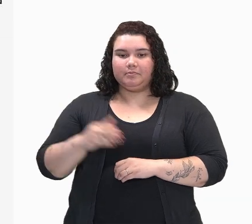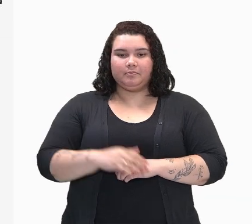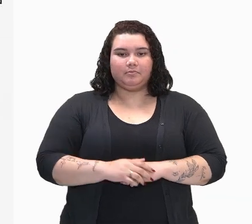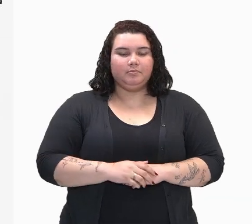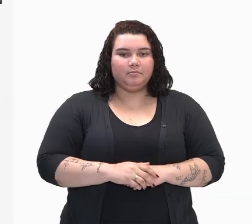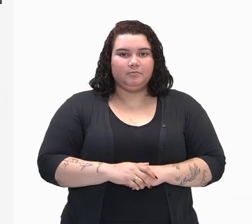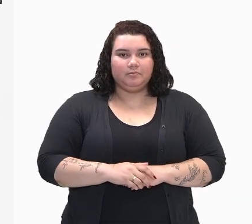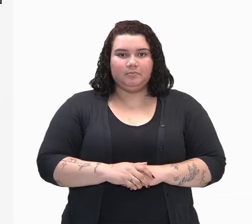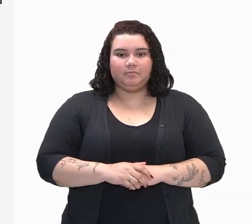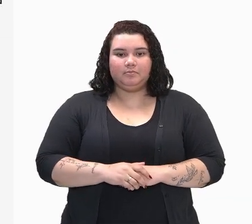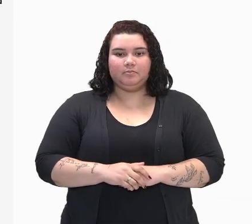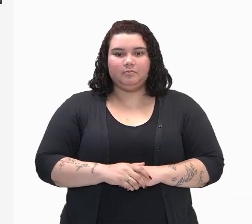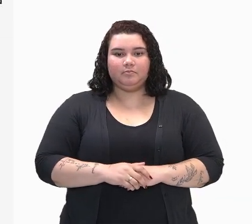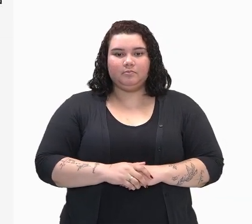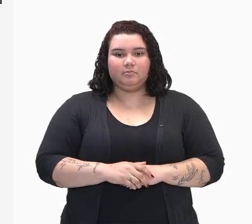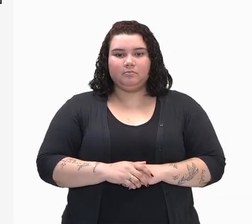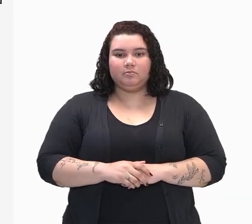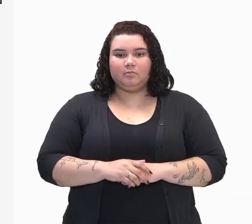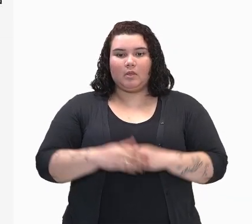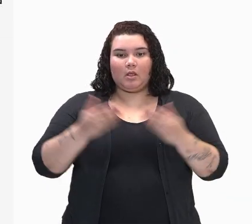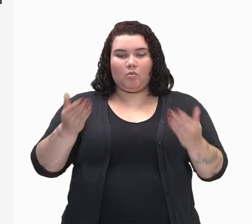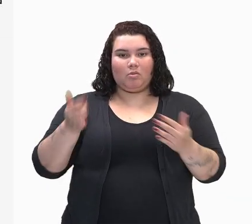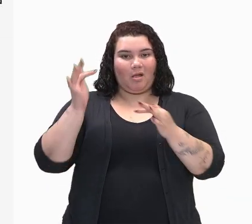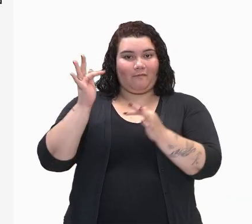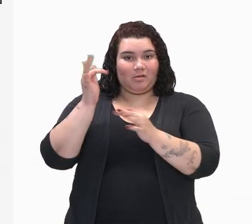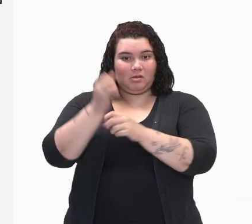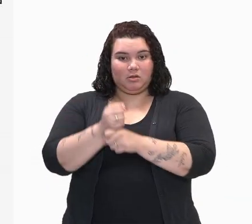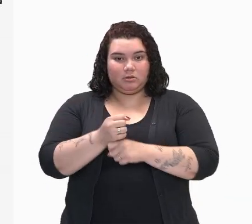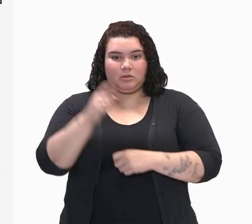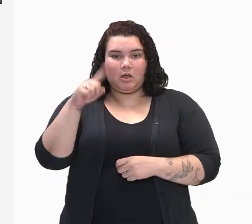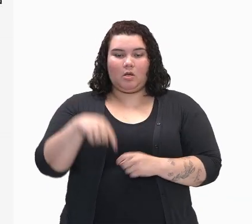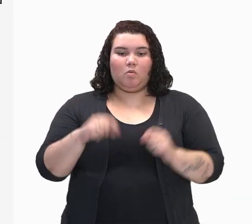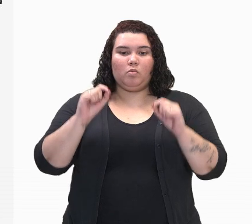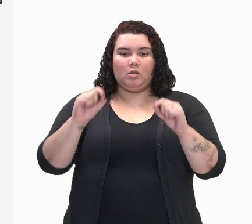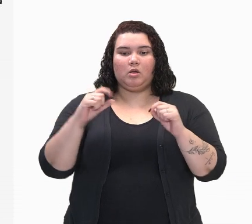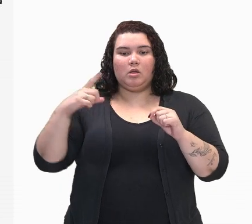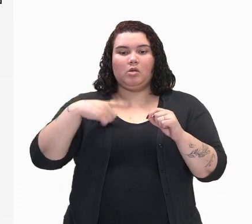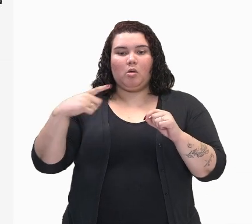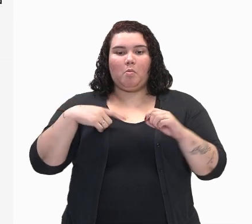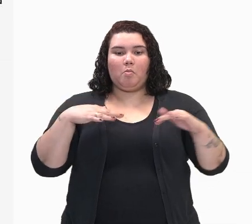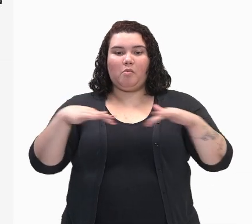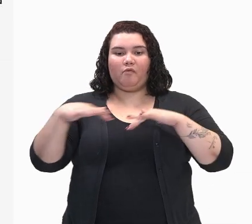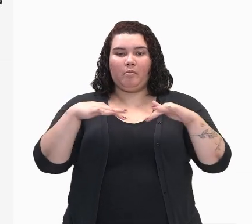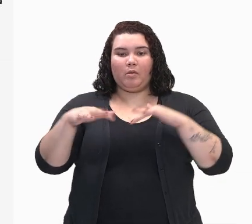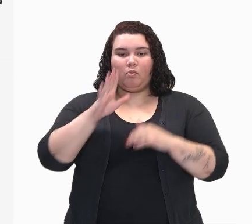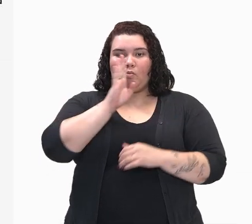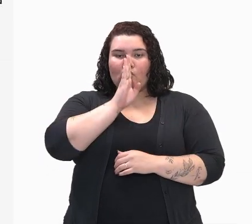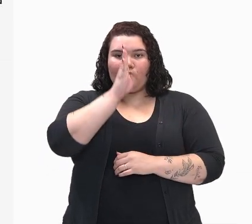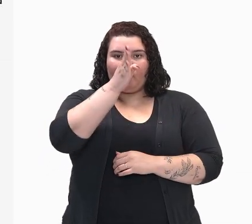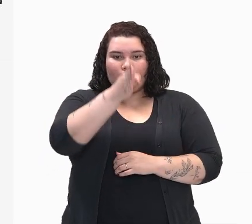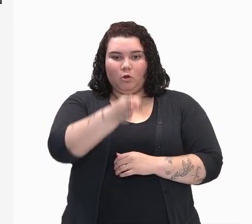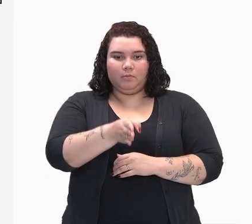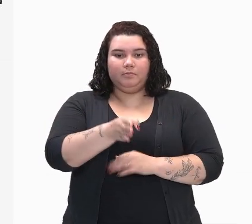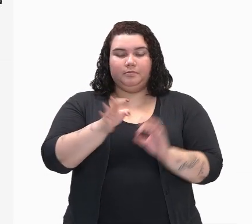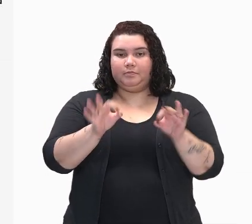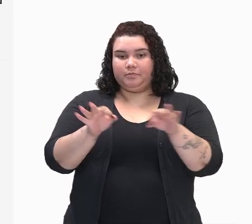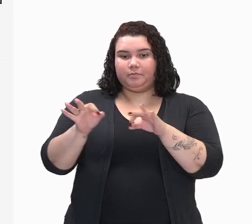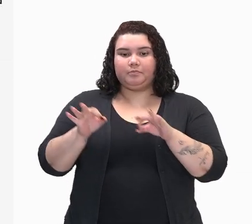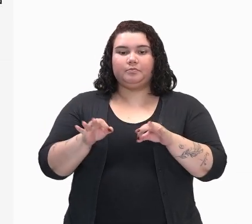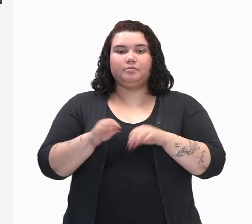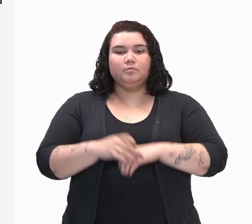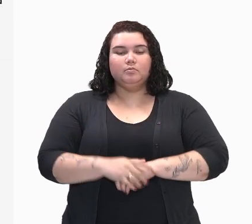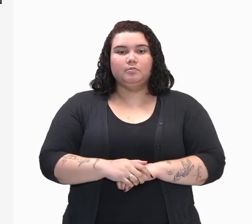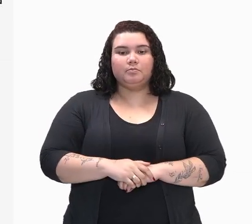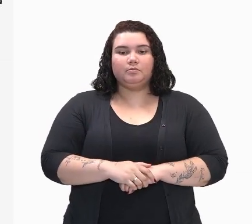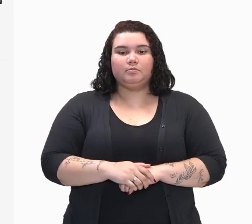equilíbrio. O equilíbrio na física é uma situação de repouso ou de movimento retilíneo e uniforme, tá certo?